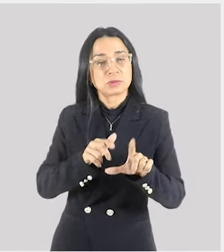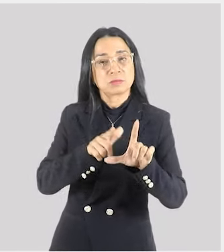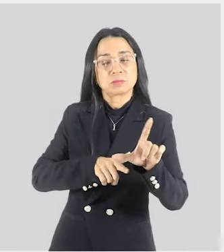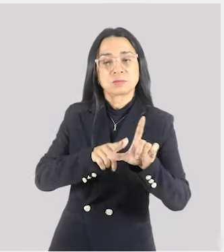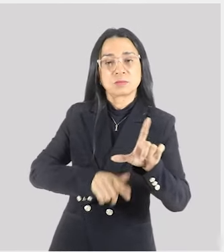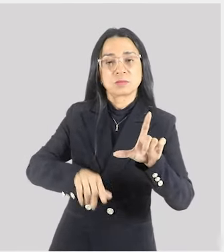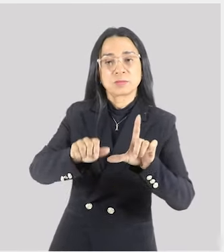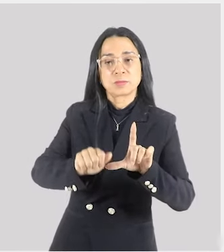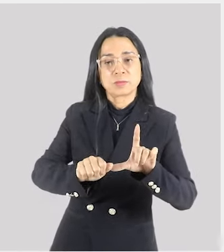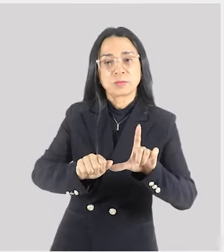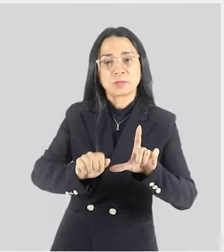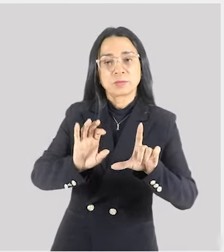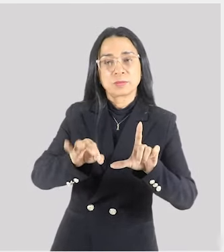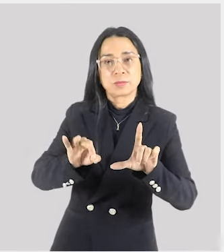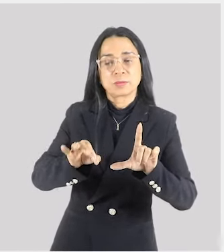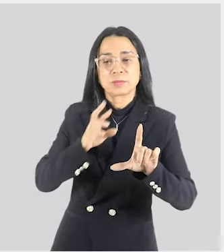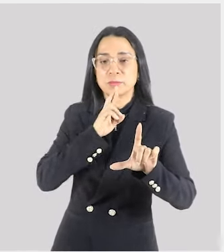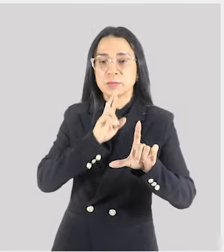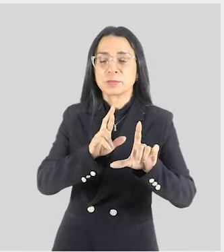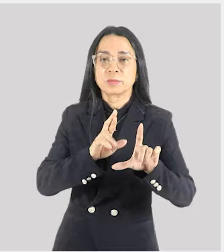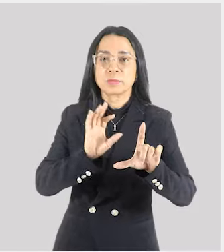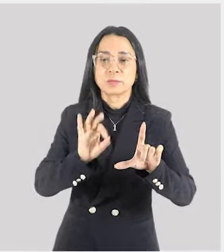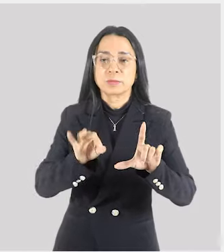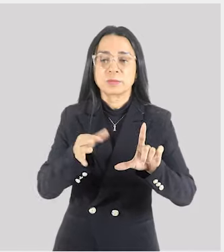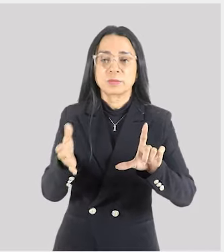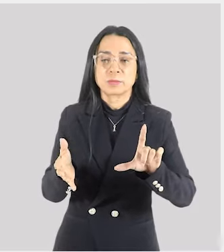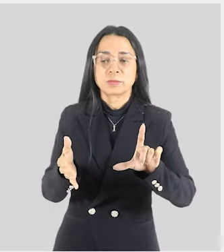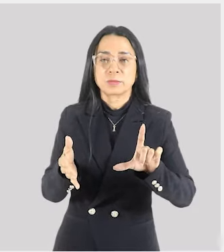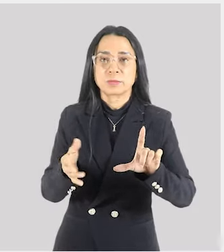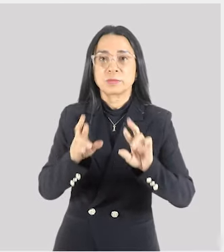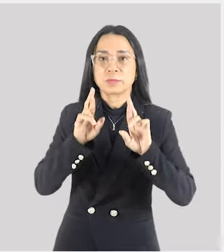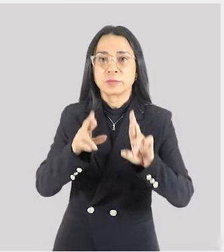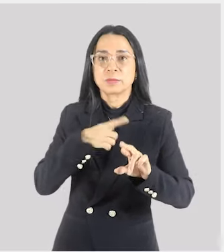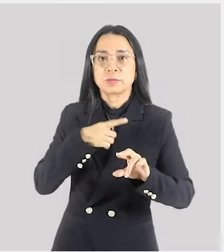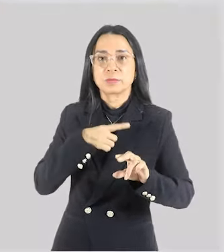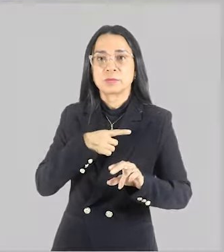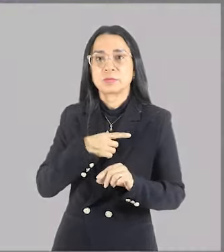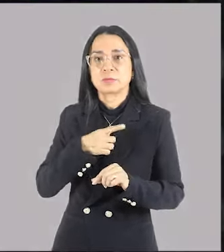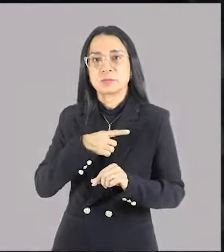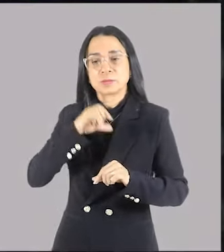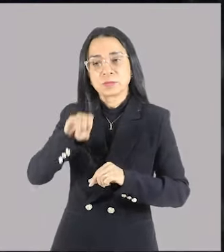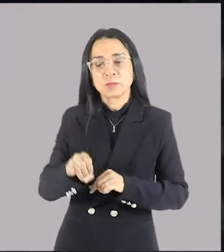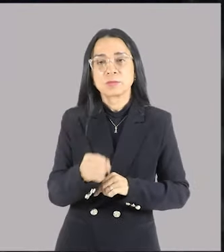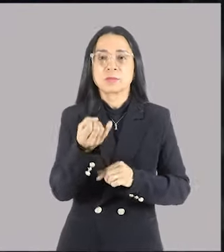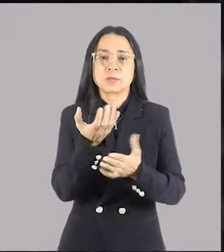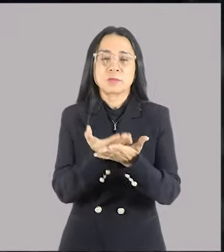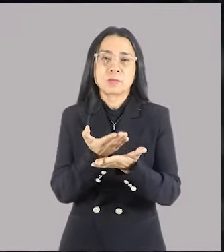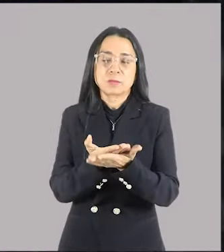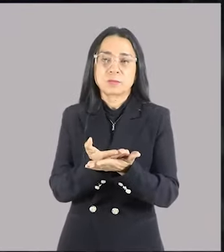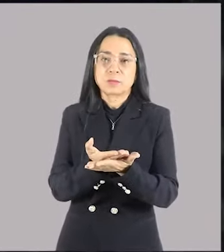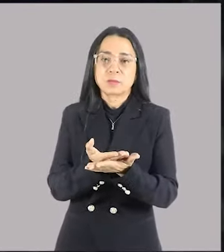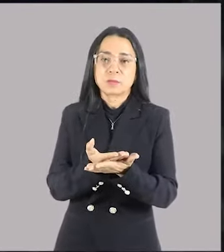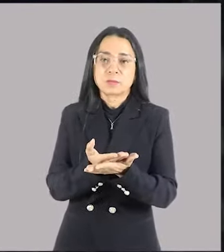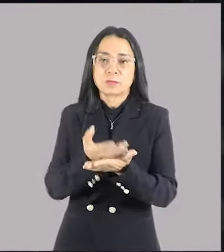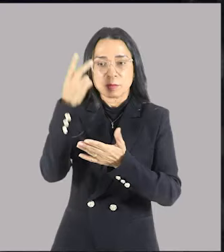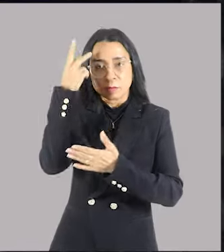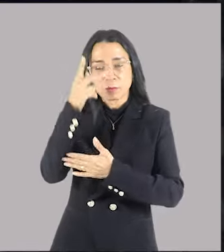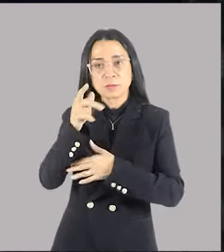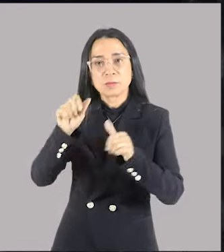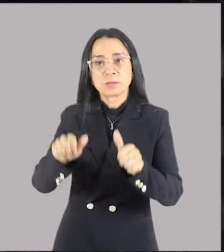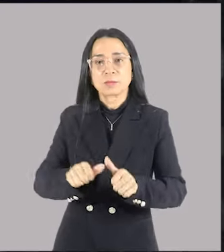a é a assertiva correta Como já já havíamos comentado e eu espero que vocês tenham tido Bom proveito na aula para